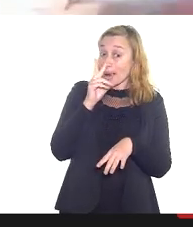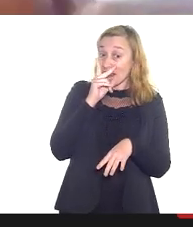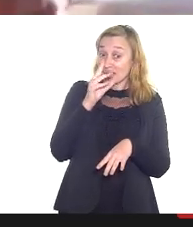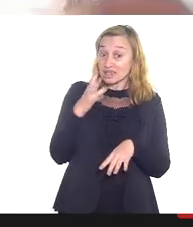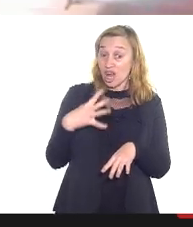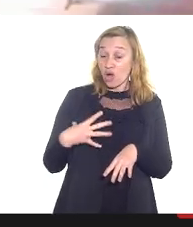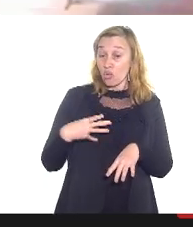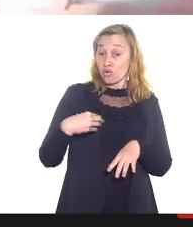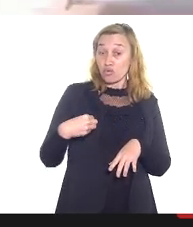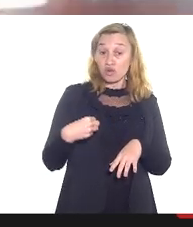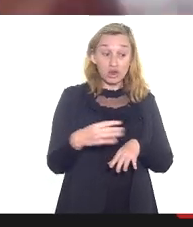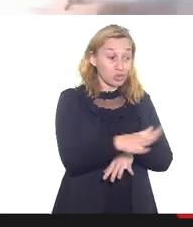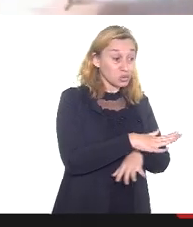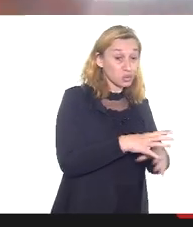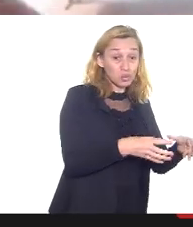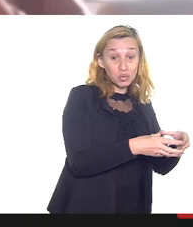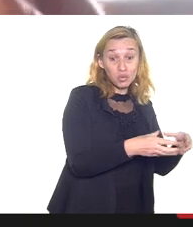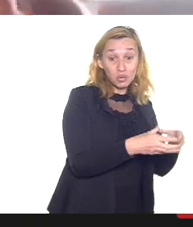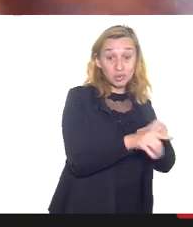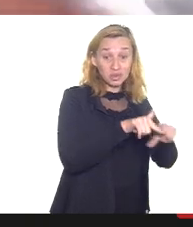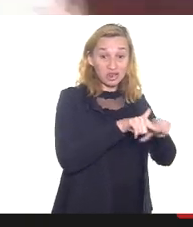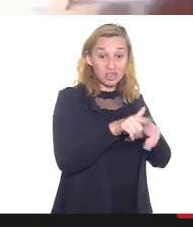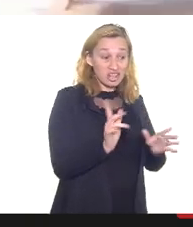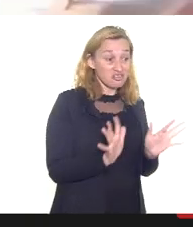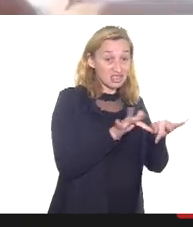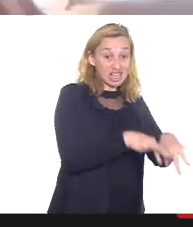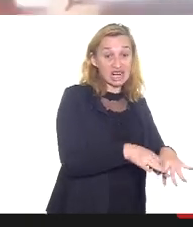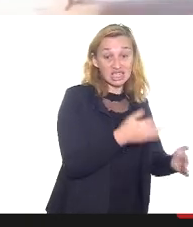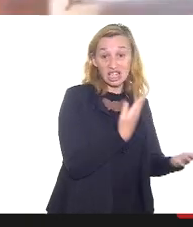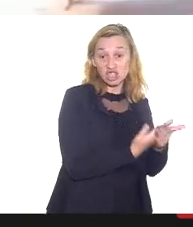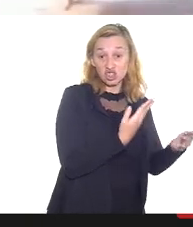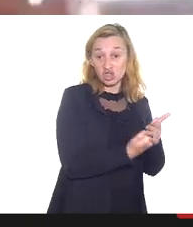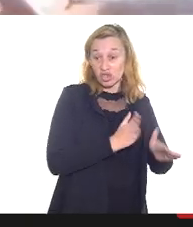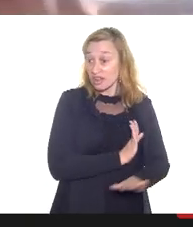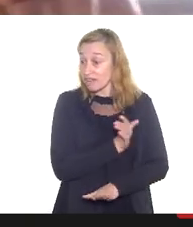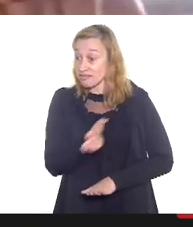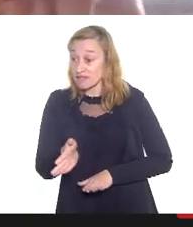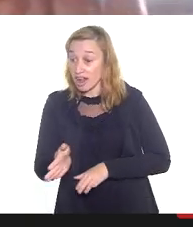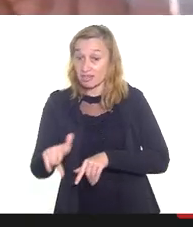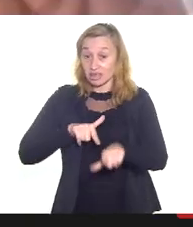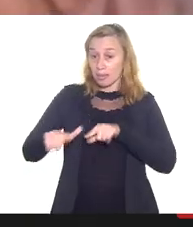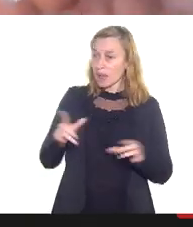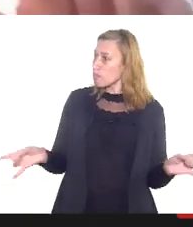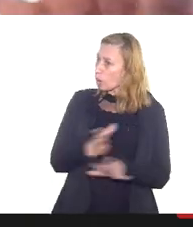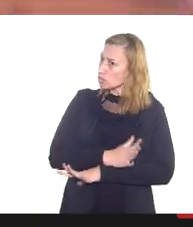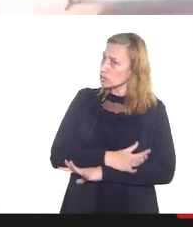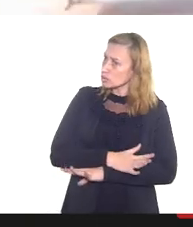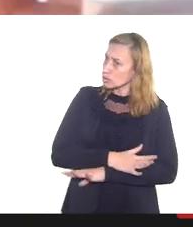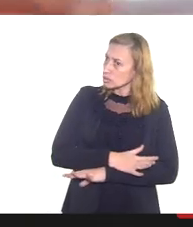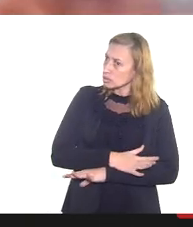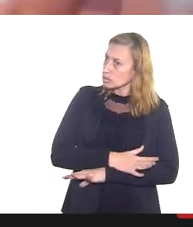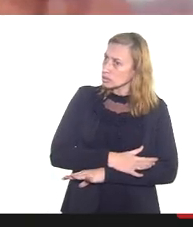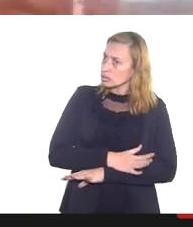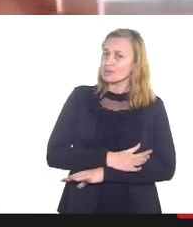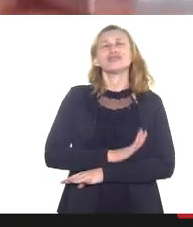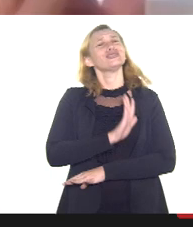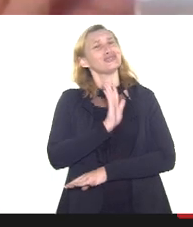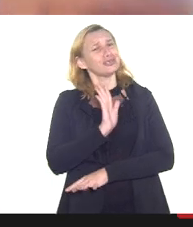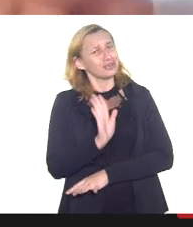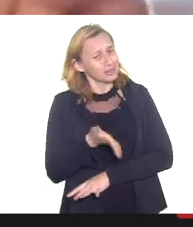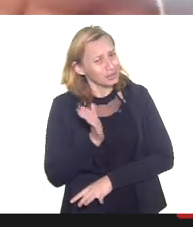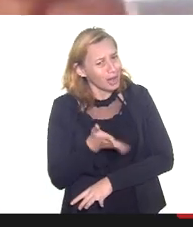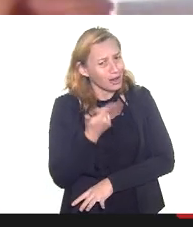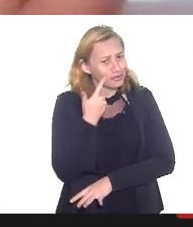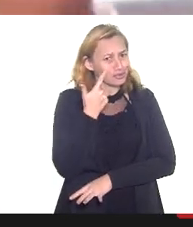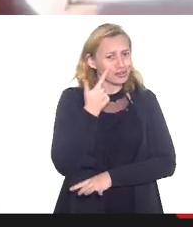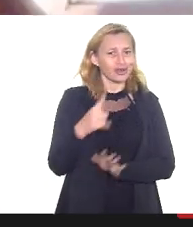da classe trabalhadora precisa terminar os seus estudos e entrar no mercado de trabalho e pronto. Né? A gente já viu que a